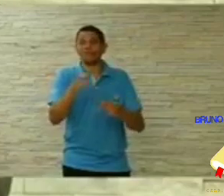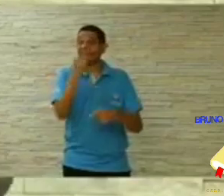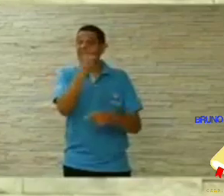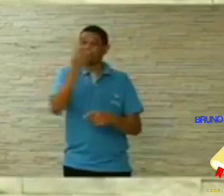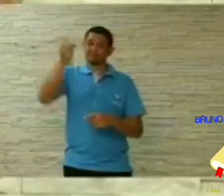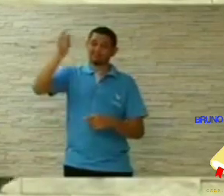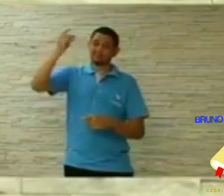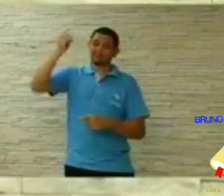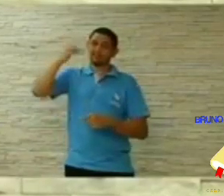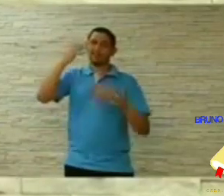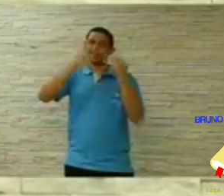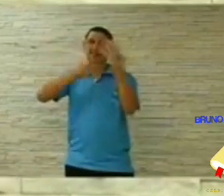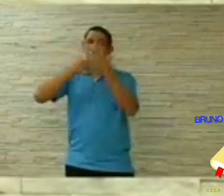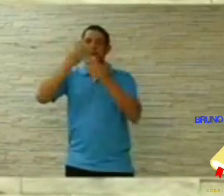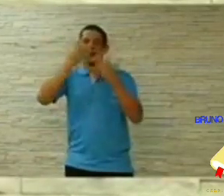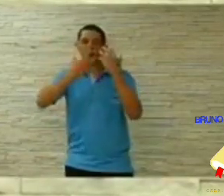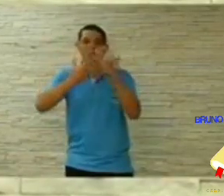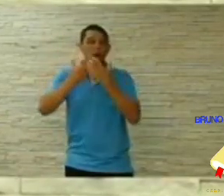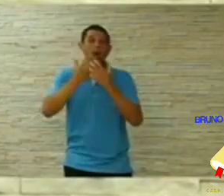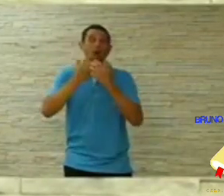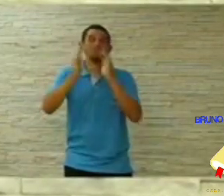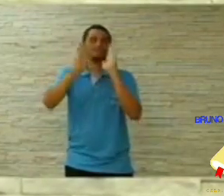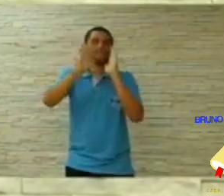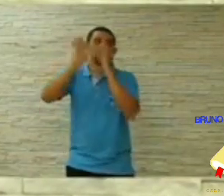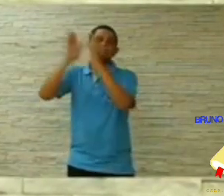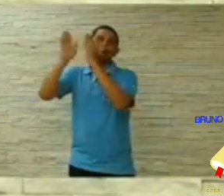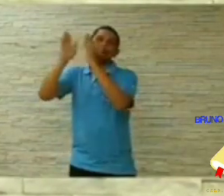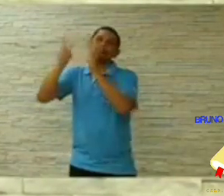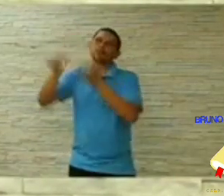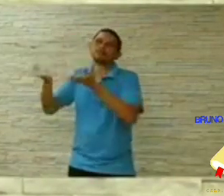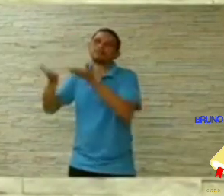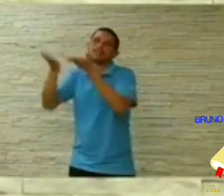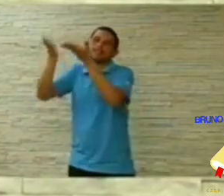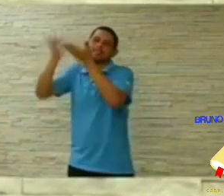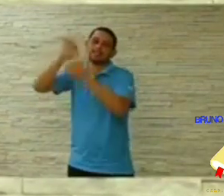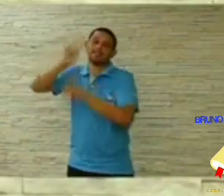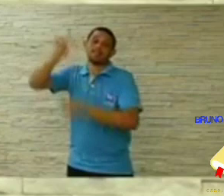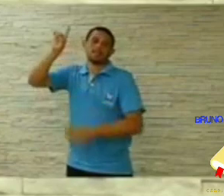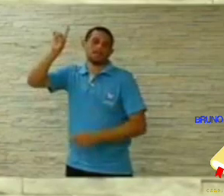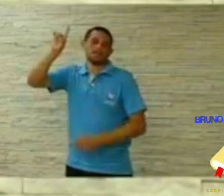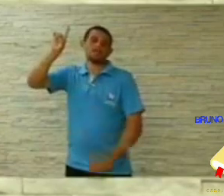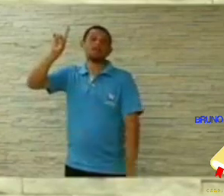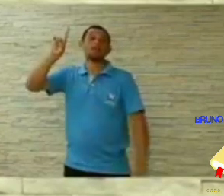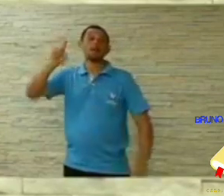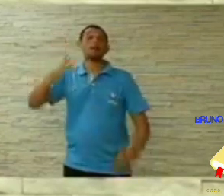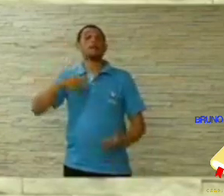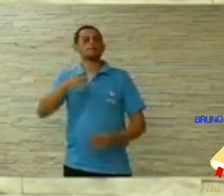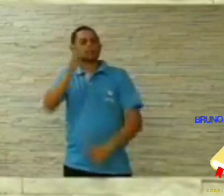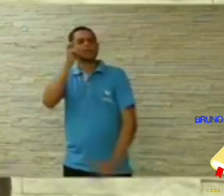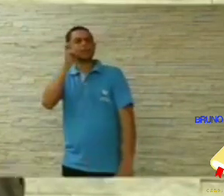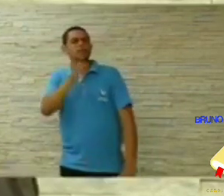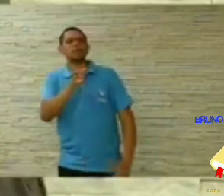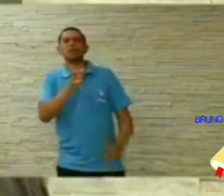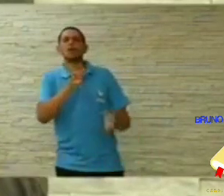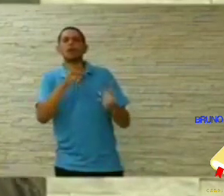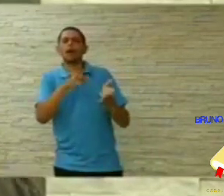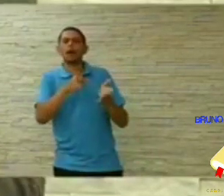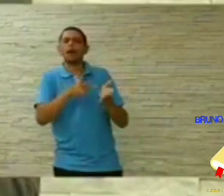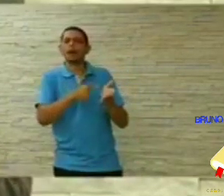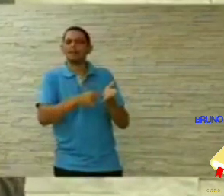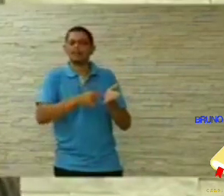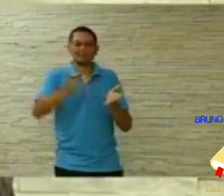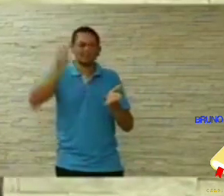cantados, a sua maioria em homenagem a Deus. E o que me chama a atenção é que esses hinos que os